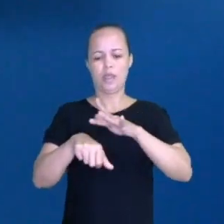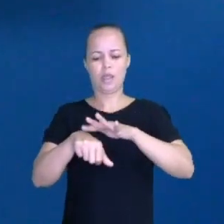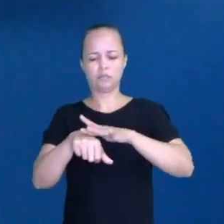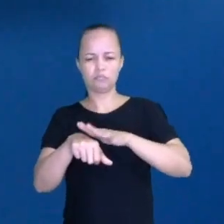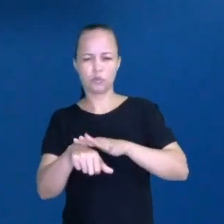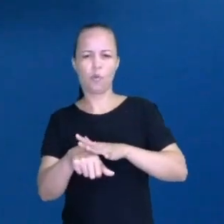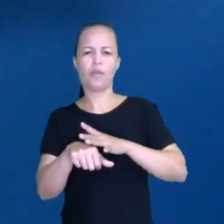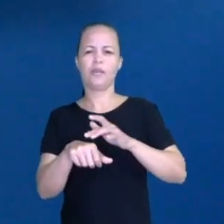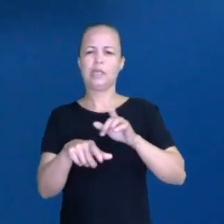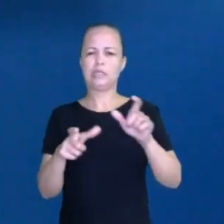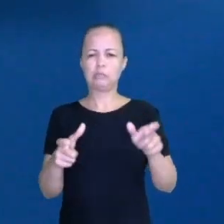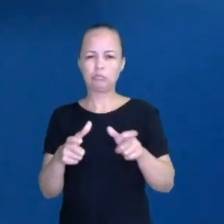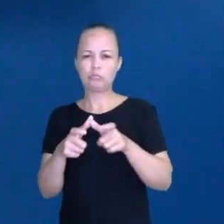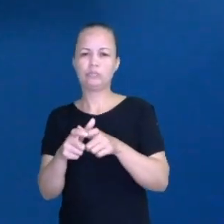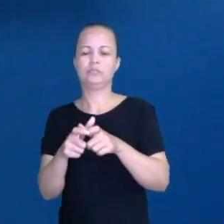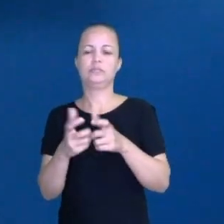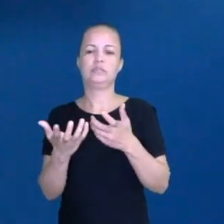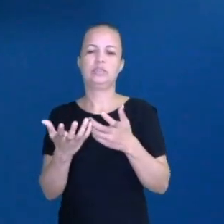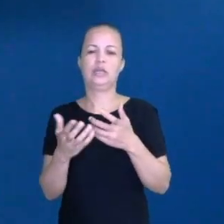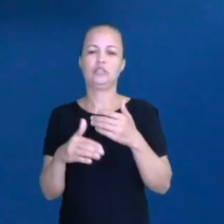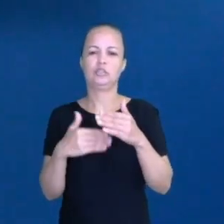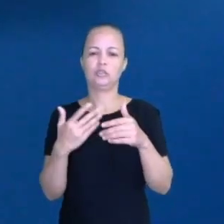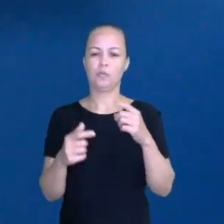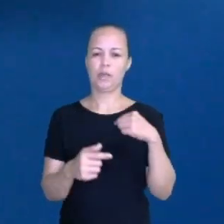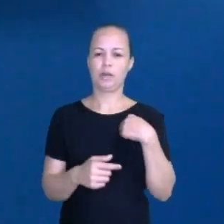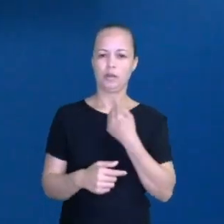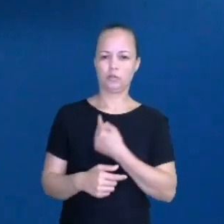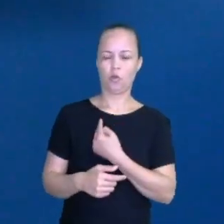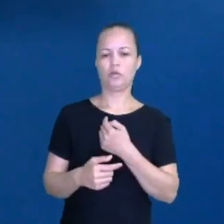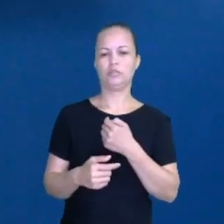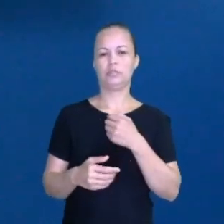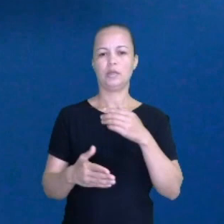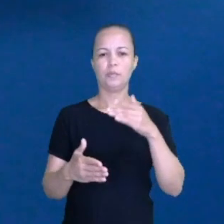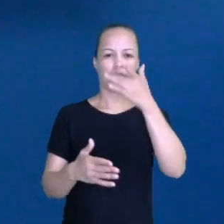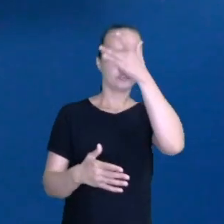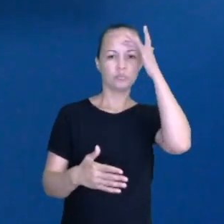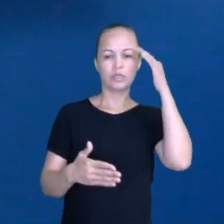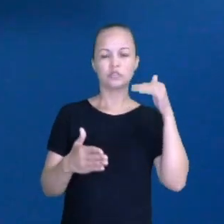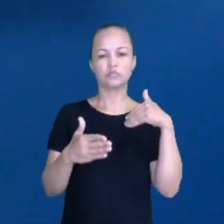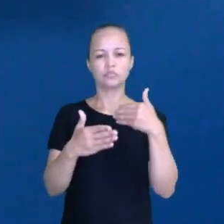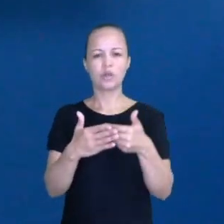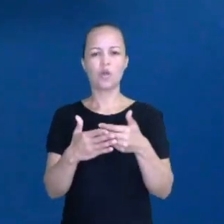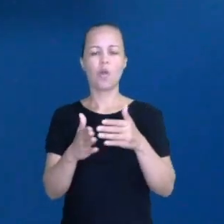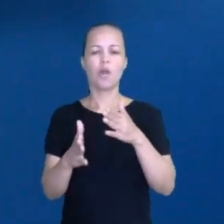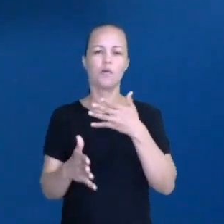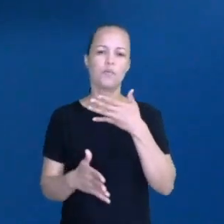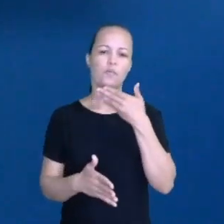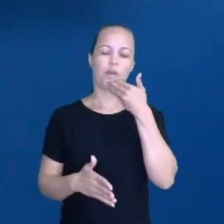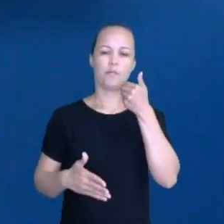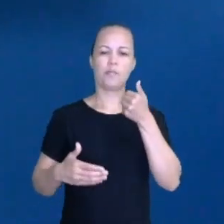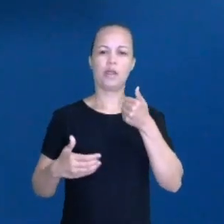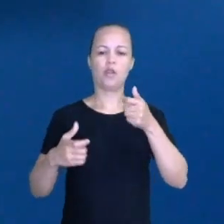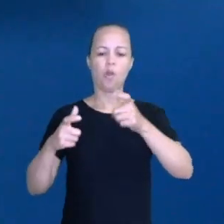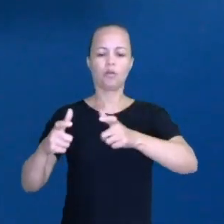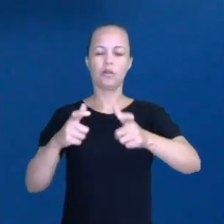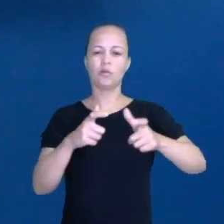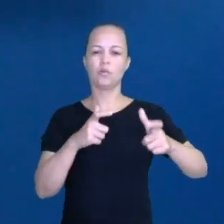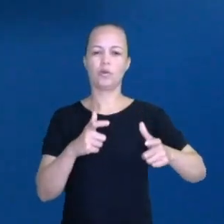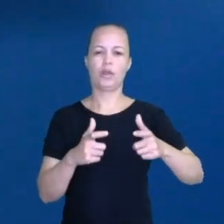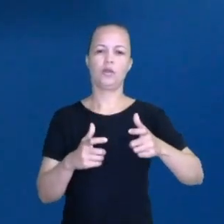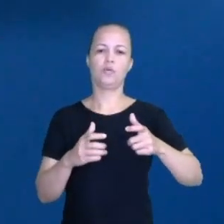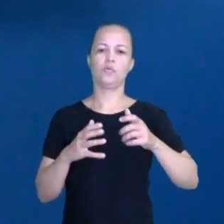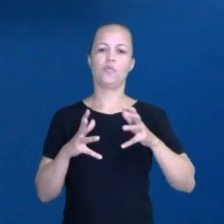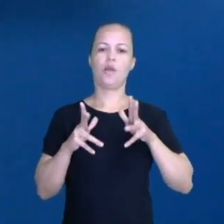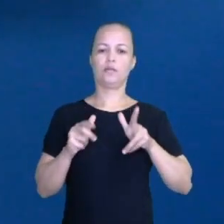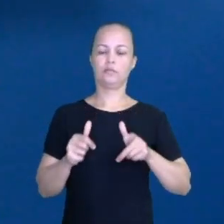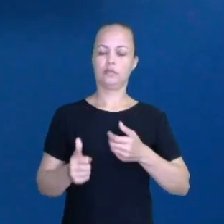doenças, a gente proporciona para nós e para o próximo um melhor ambiente, uma melhor qualidade de